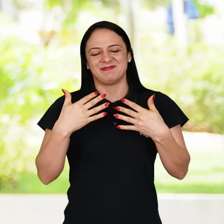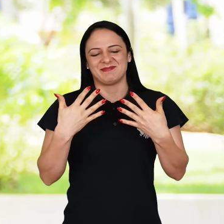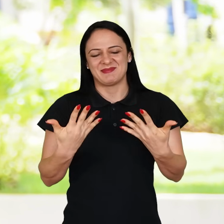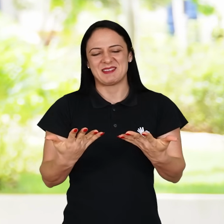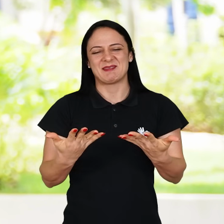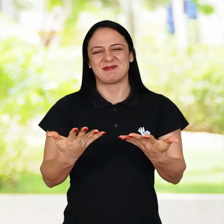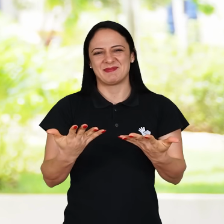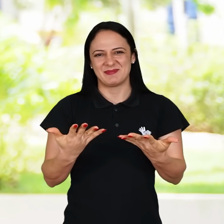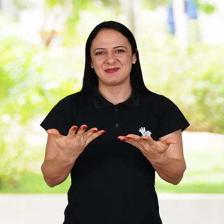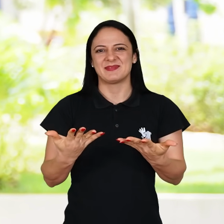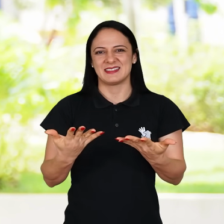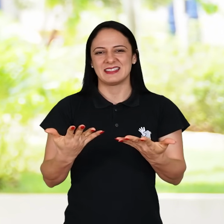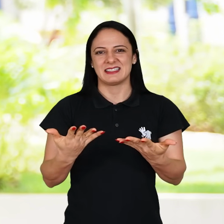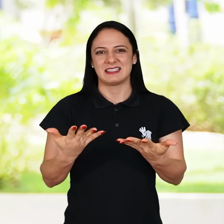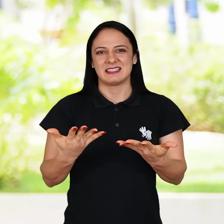Então, eu sou muito...